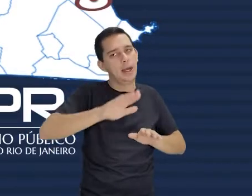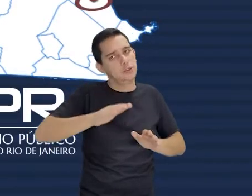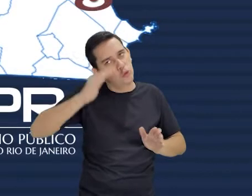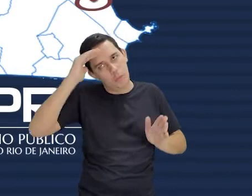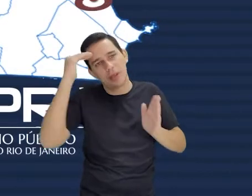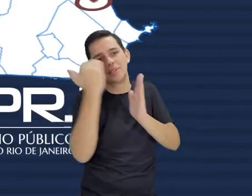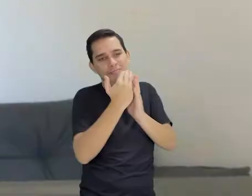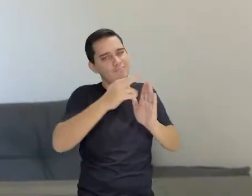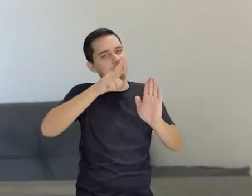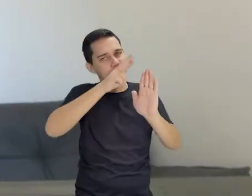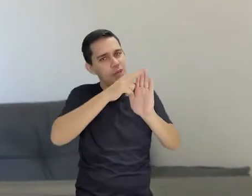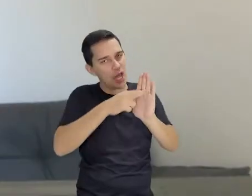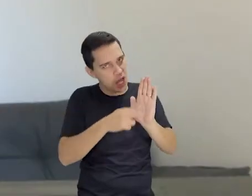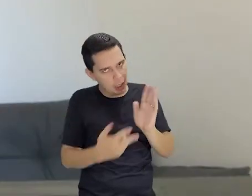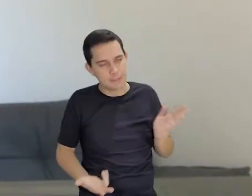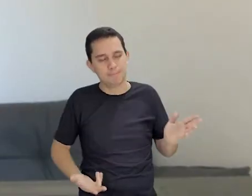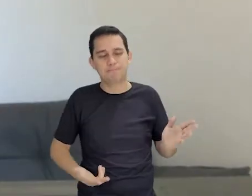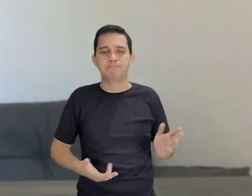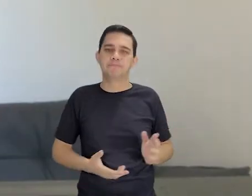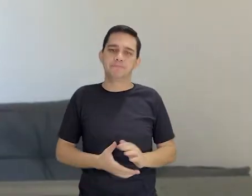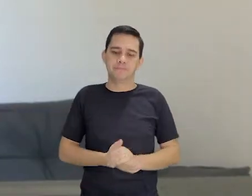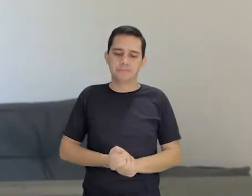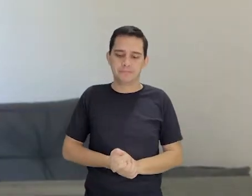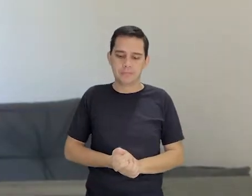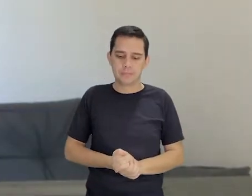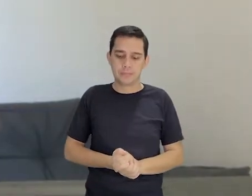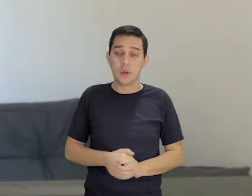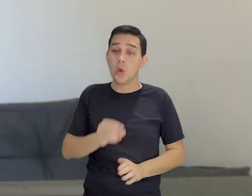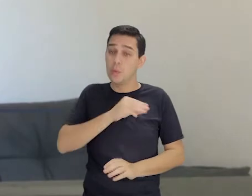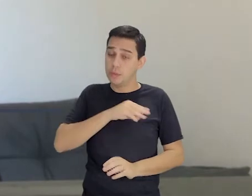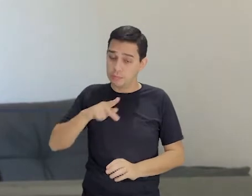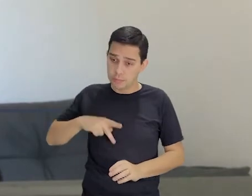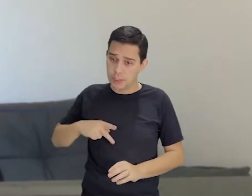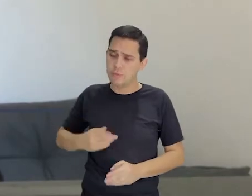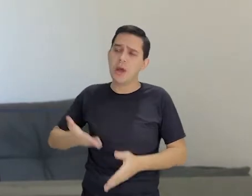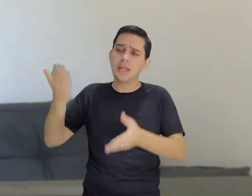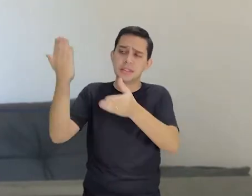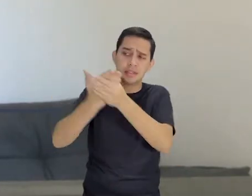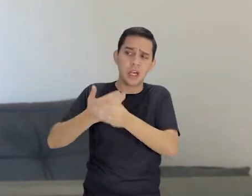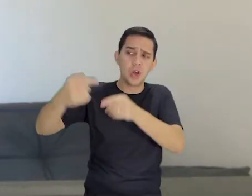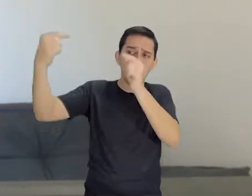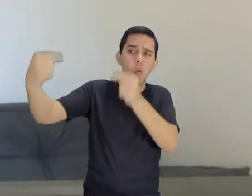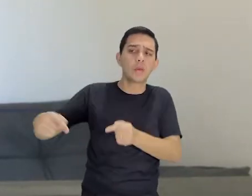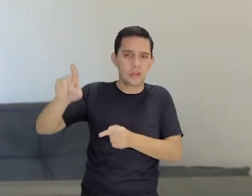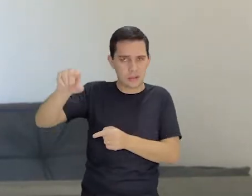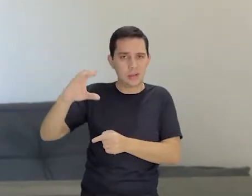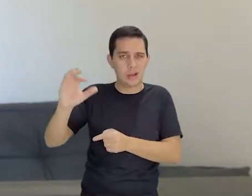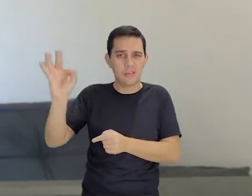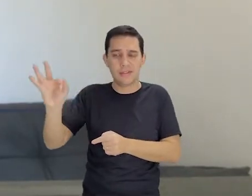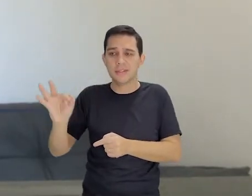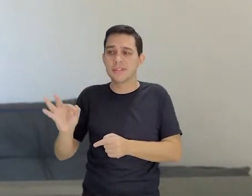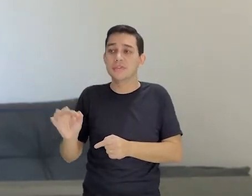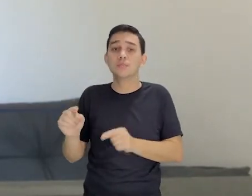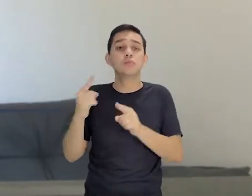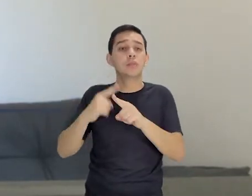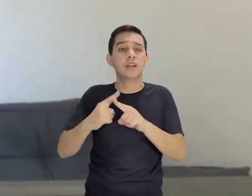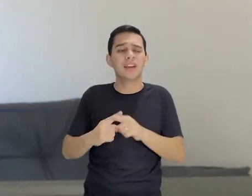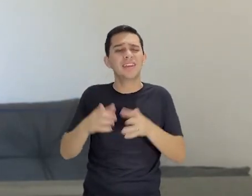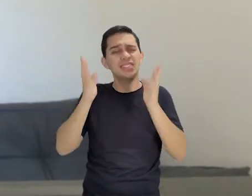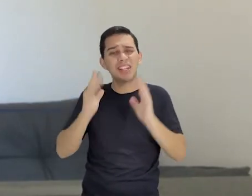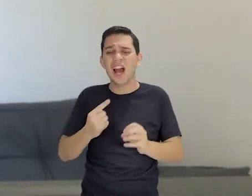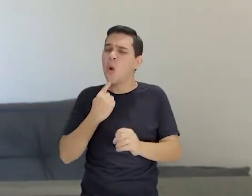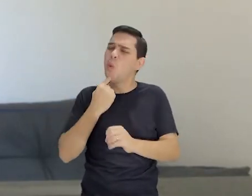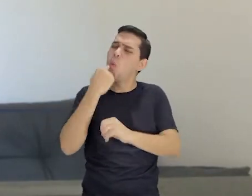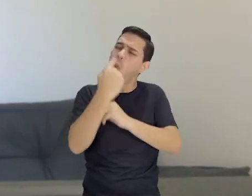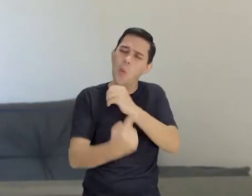sanitárias vigentes. Ajuizou essa ação, considerando que já temos mais de um ano de pandemia. Desde março